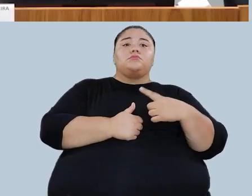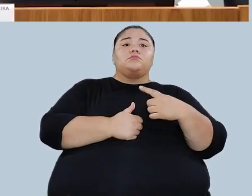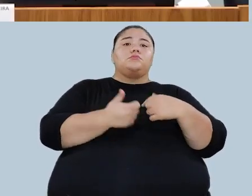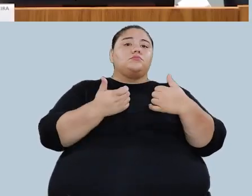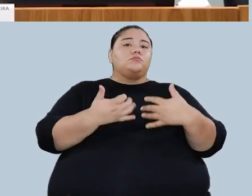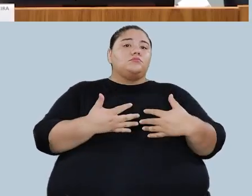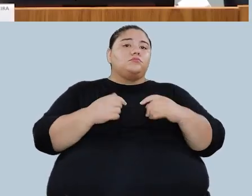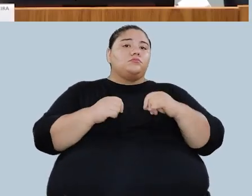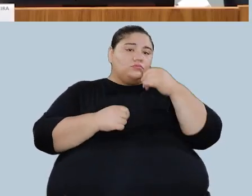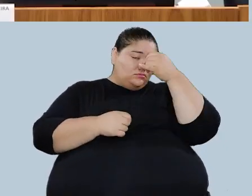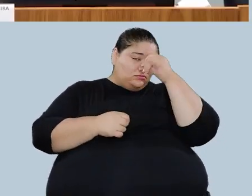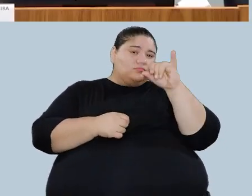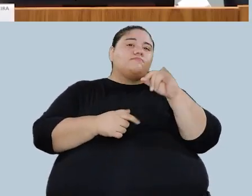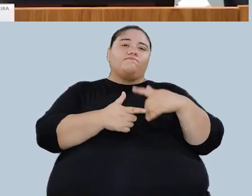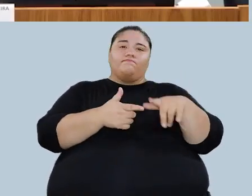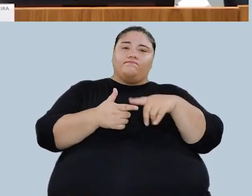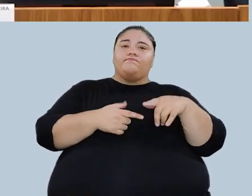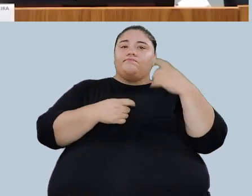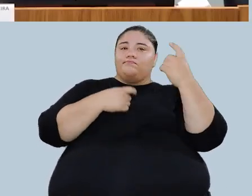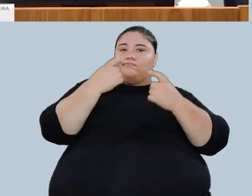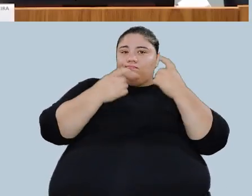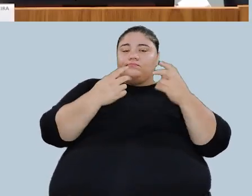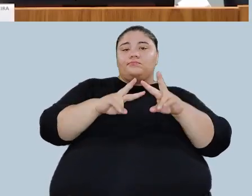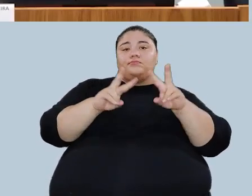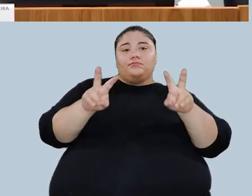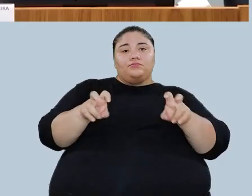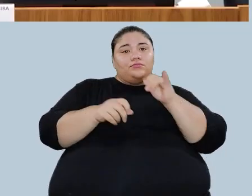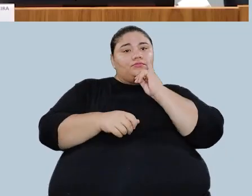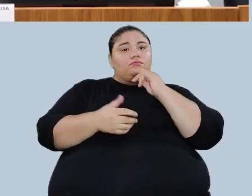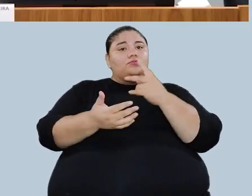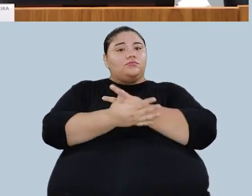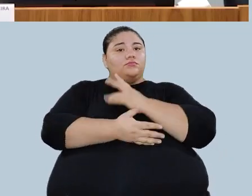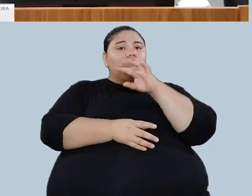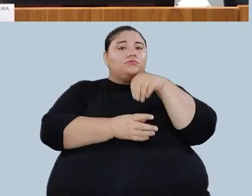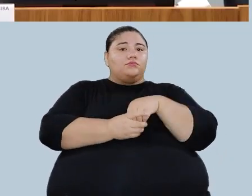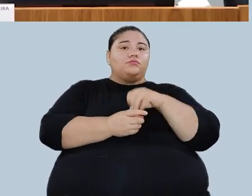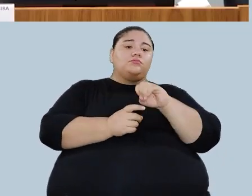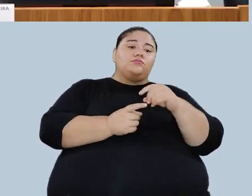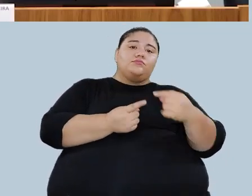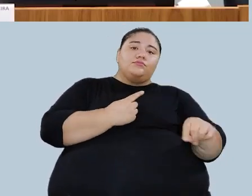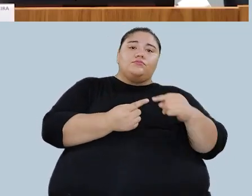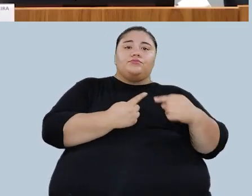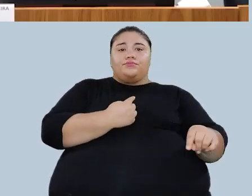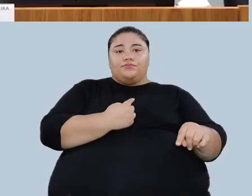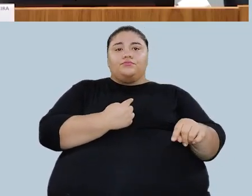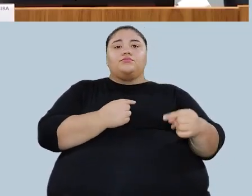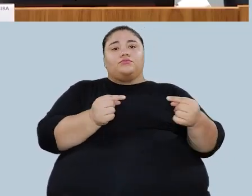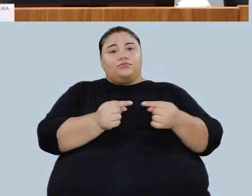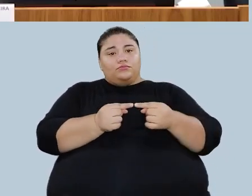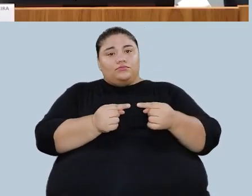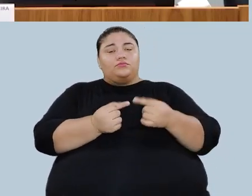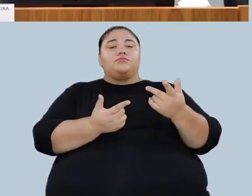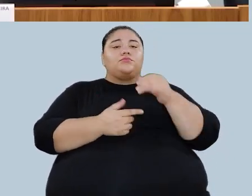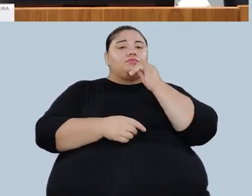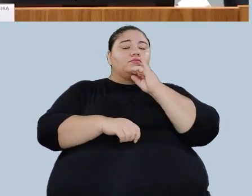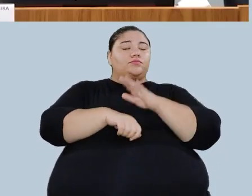para evitar esse tipo de preocupação, né, sobre o que estaria dentro ou fora da caixinha conceitual